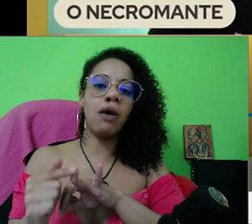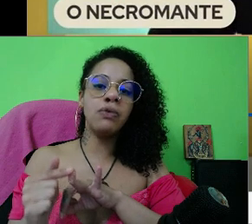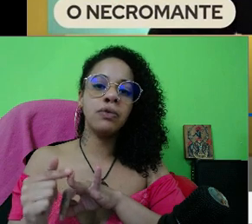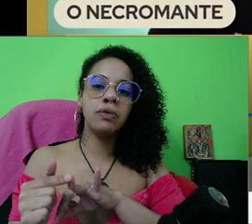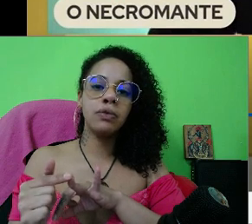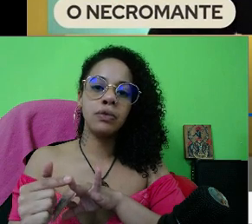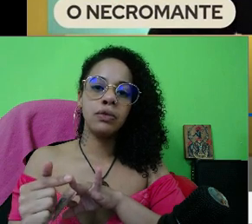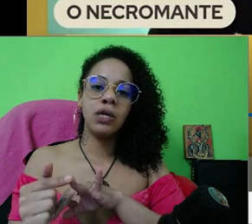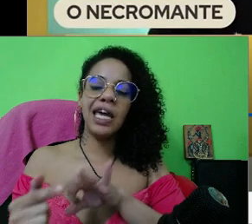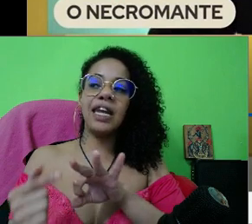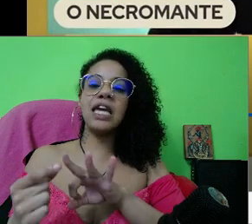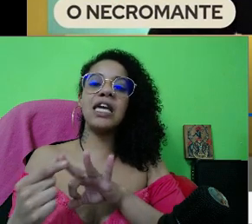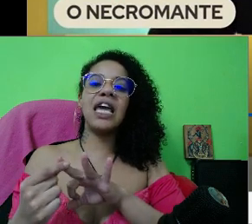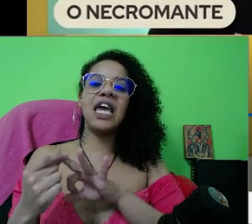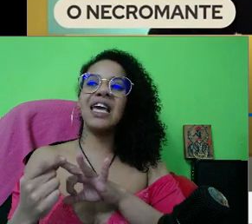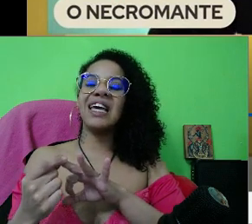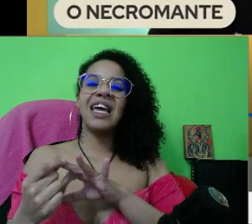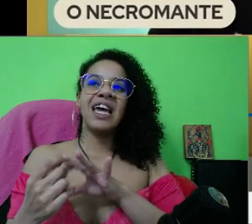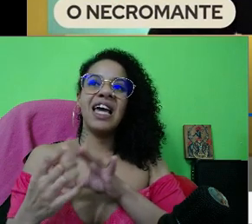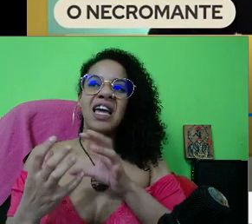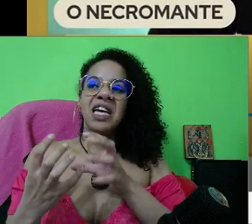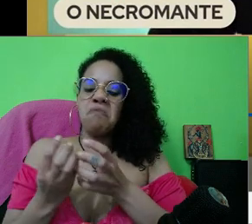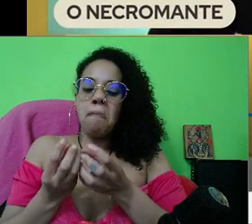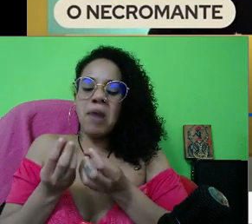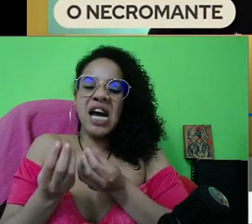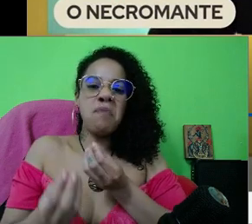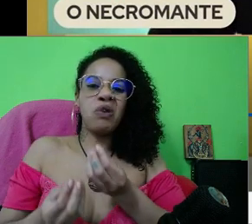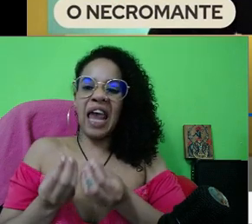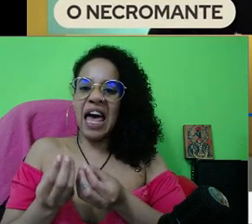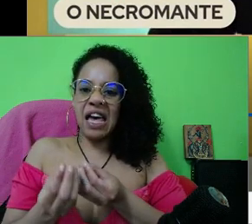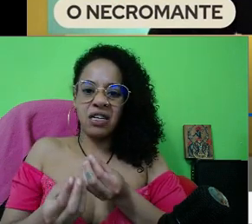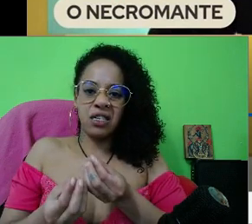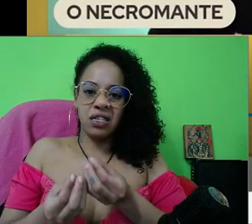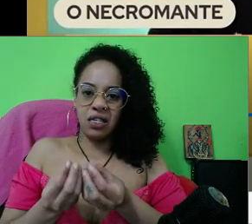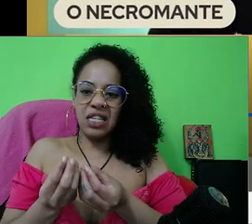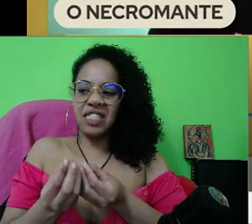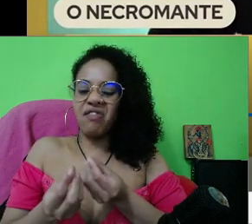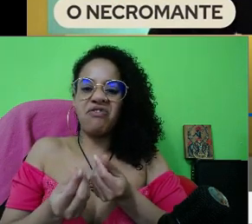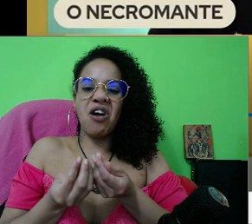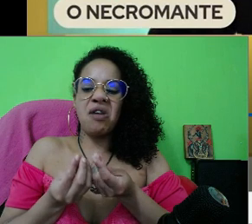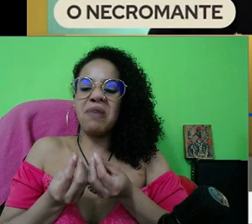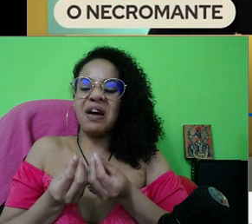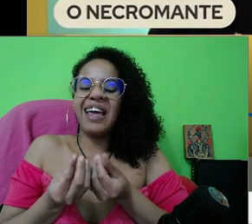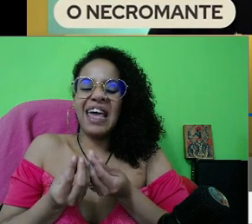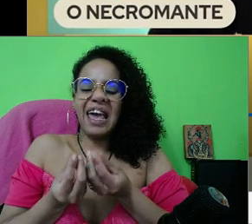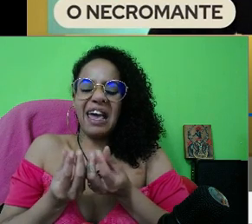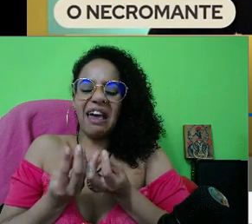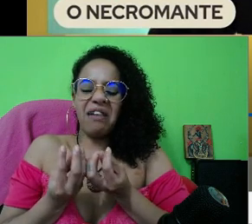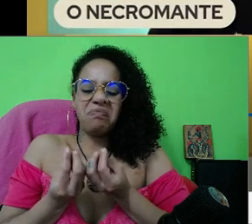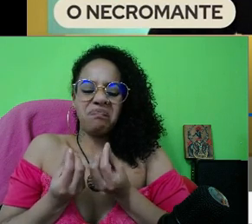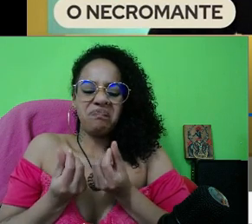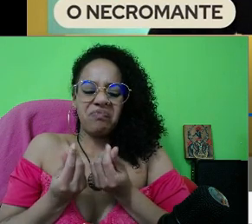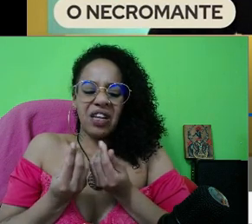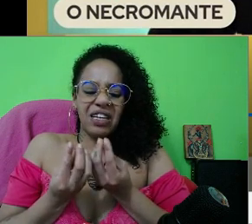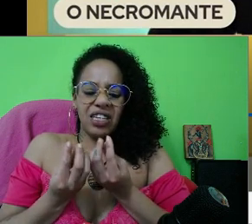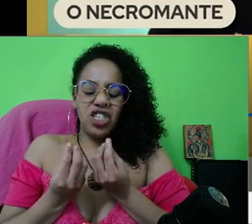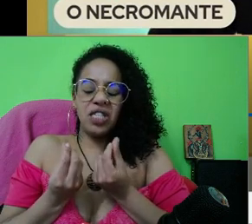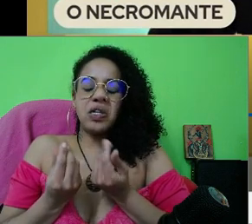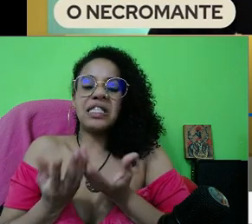intelectual e nem manipular dessa forma é